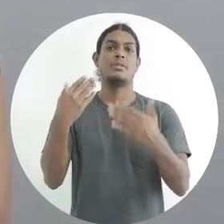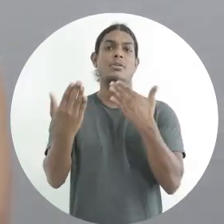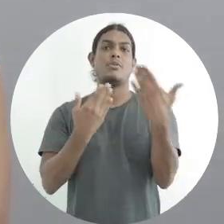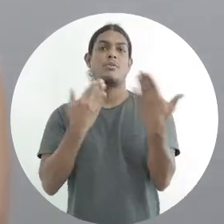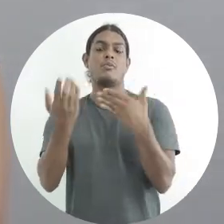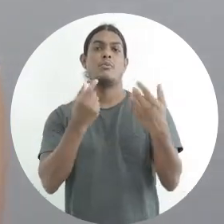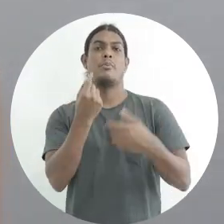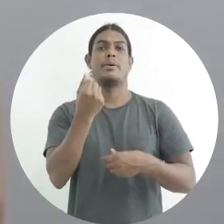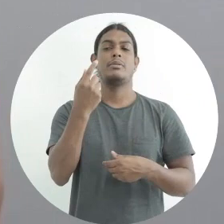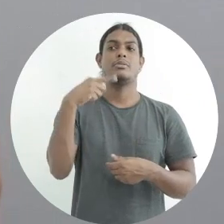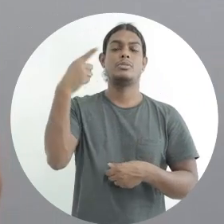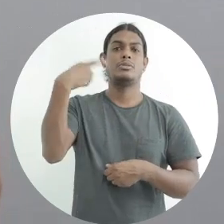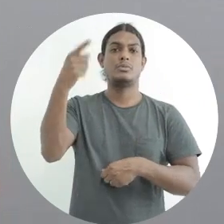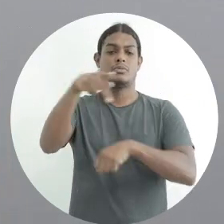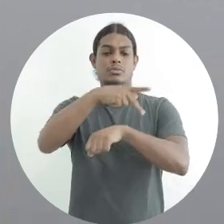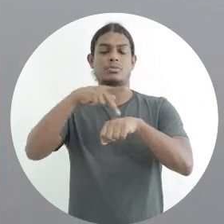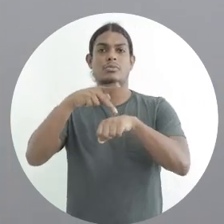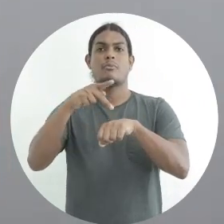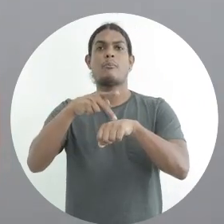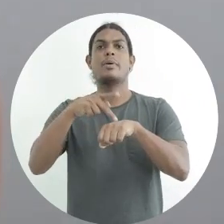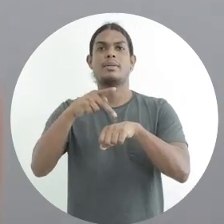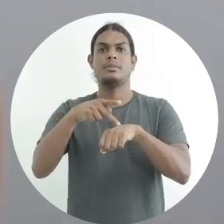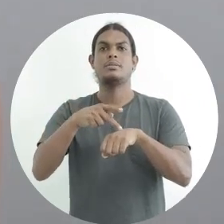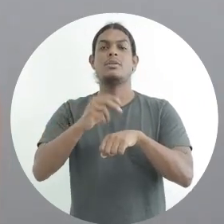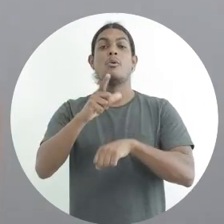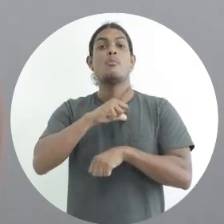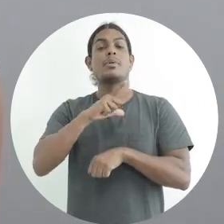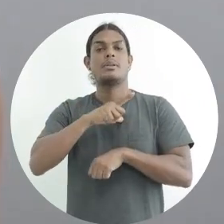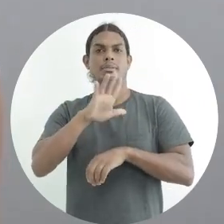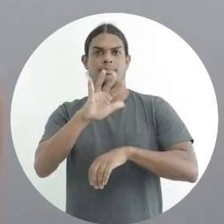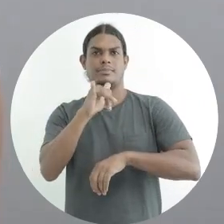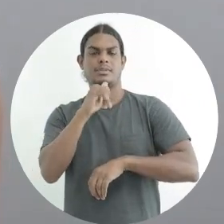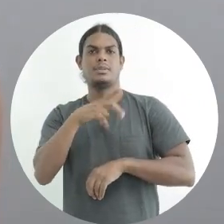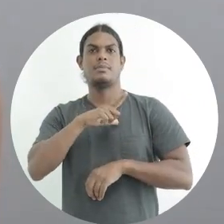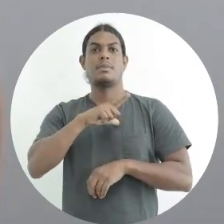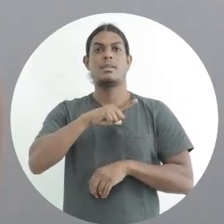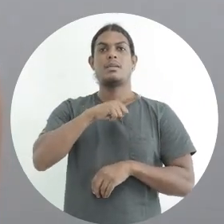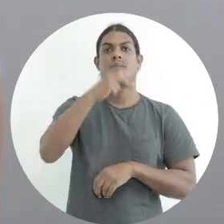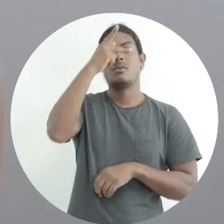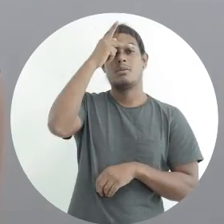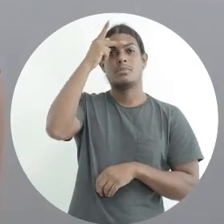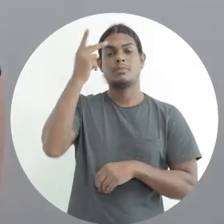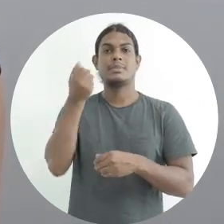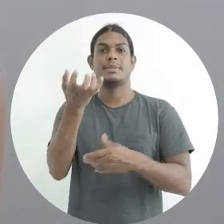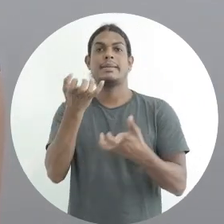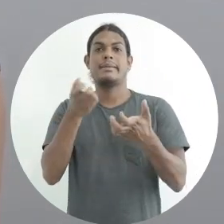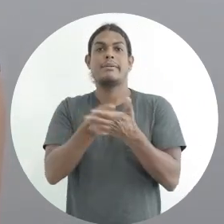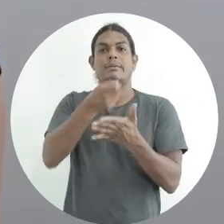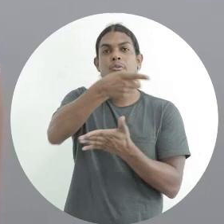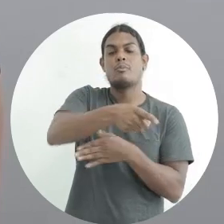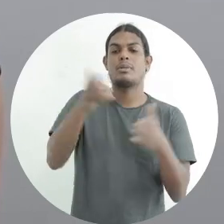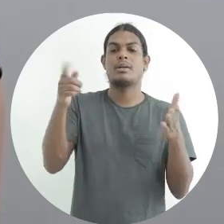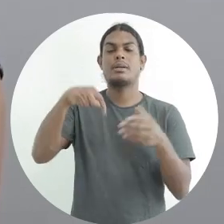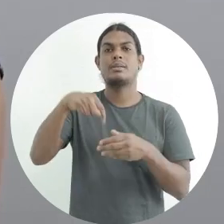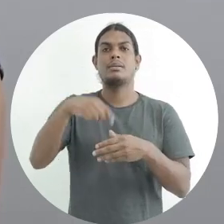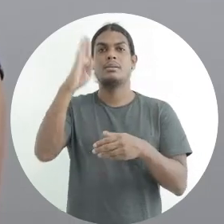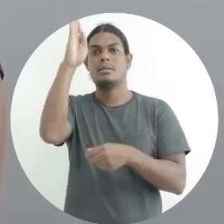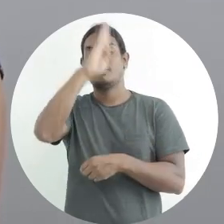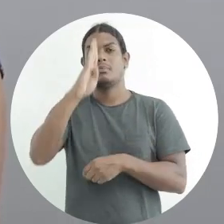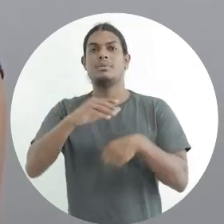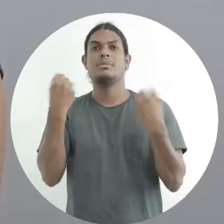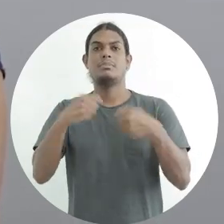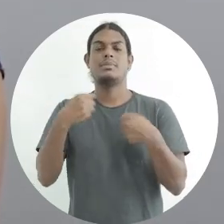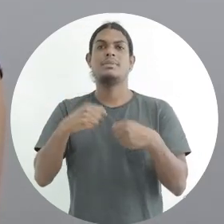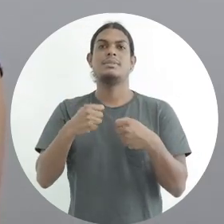Ou seja, um comprador que queira comprar no nosso país terá que dispor de muito mais